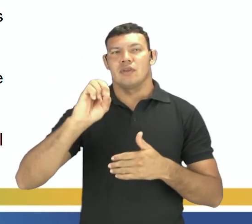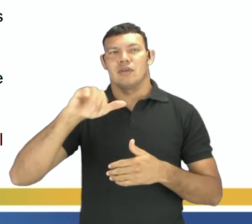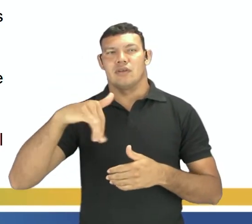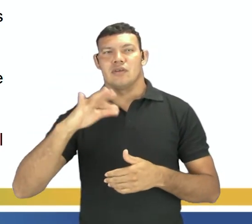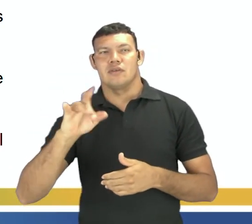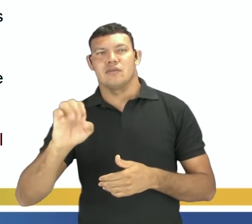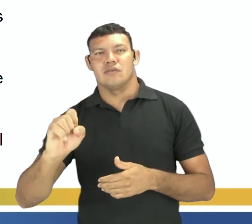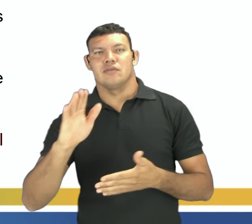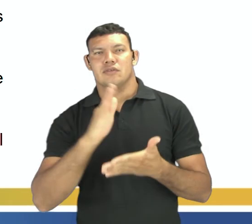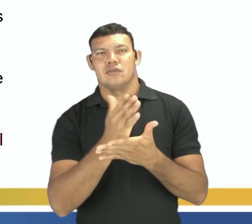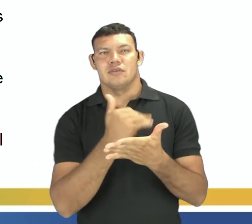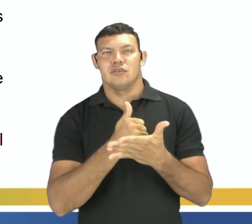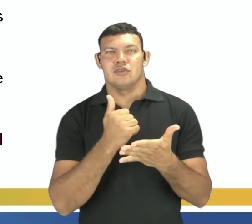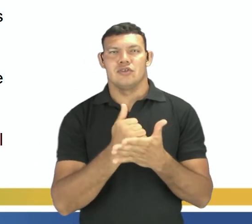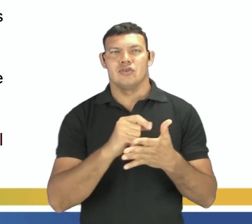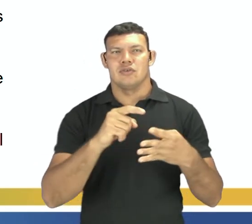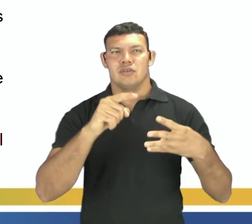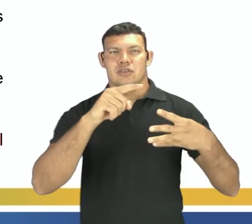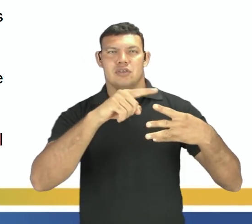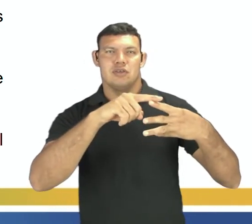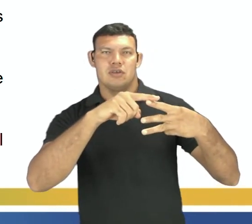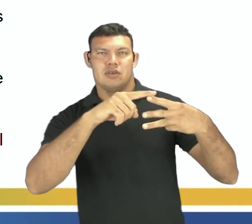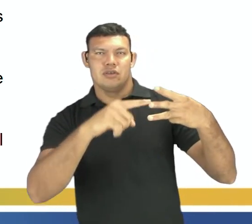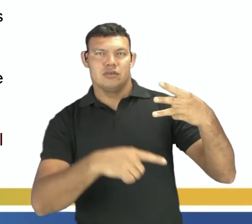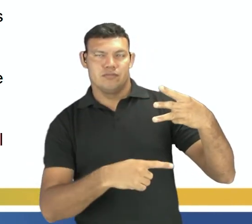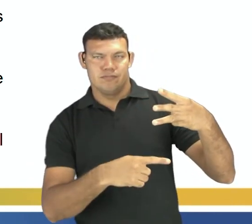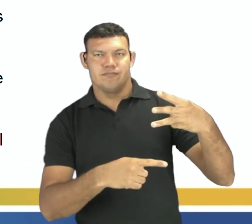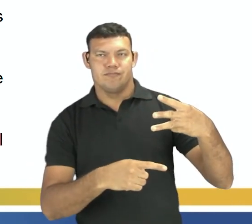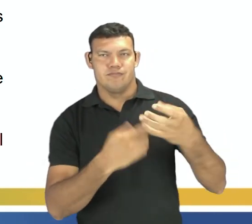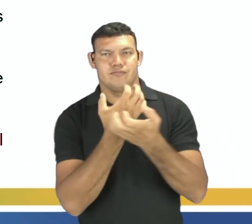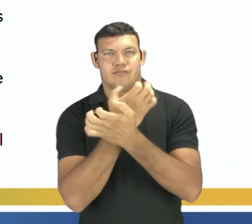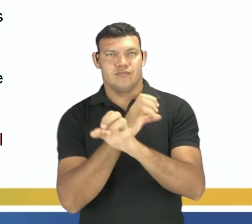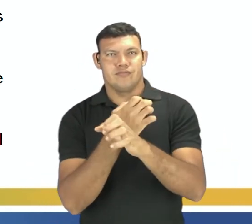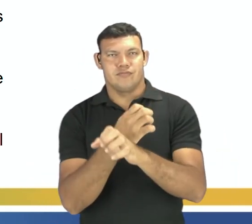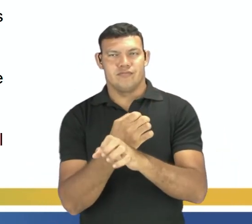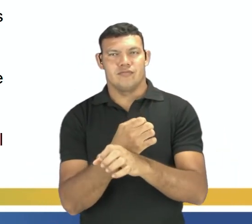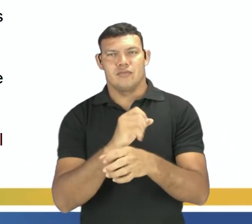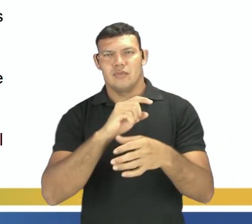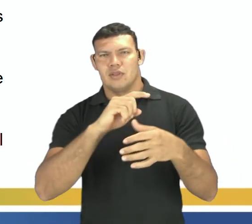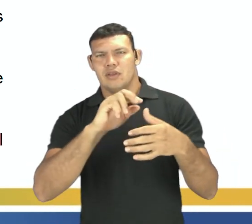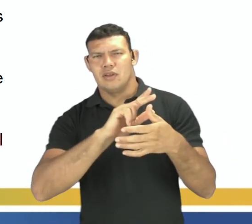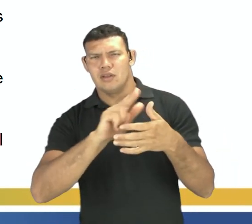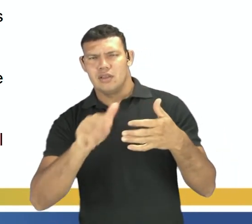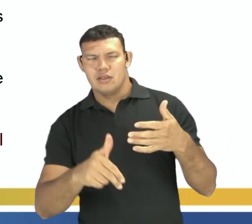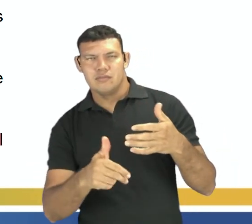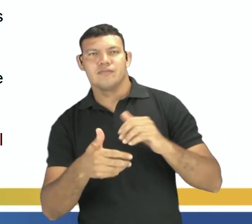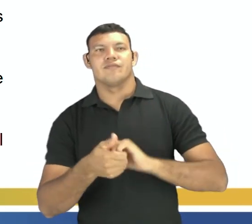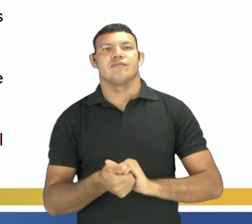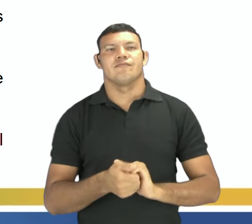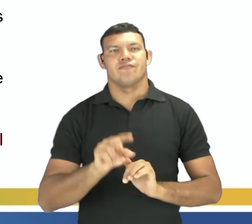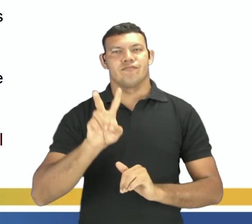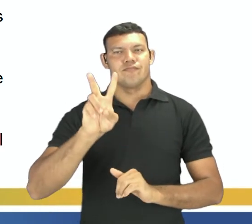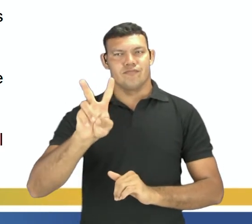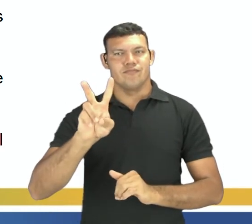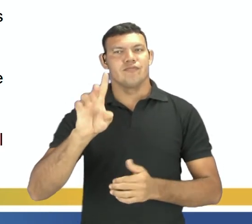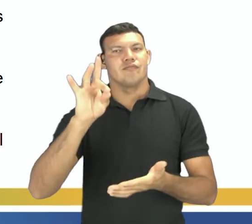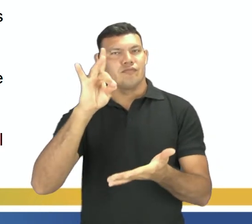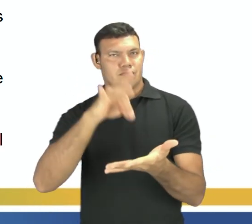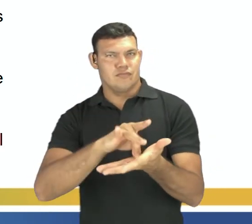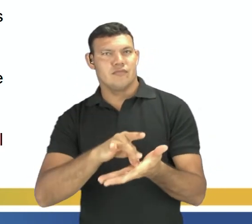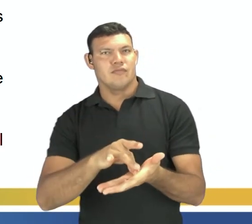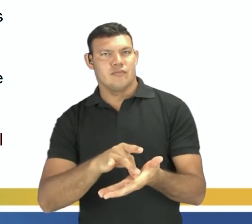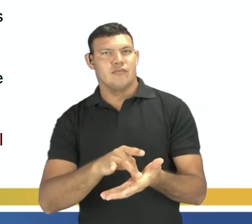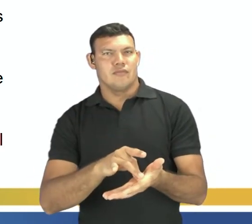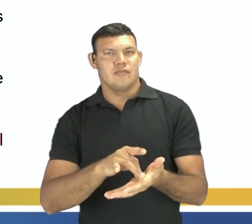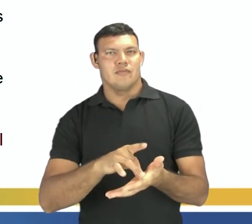adiposo, cartilaginoso, ósseo e hematopoiético. Ok, verdadeiro. E quanto aos